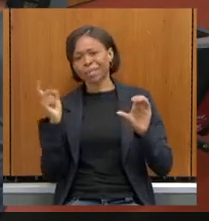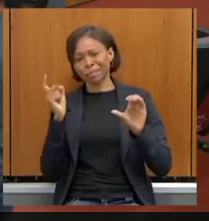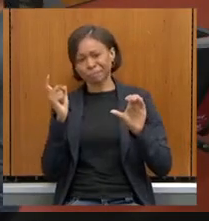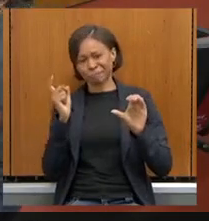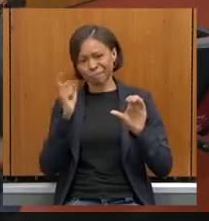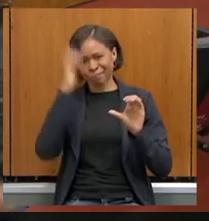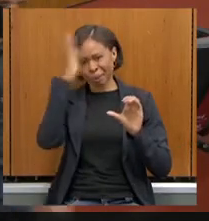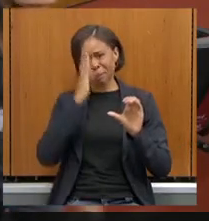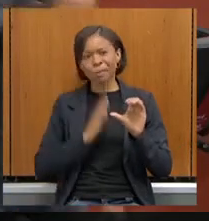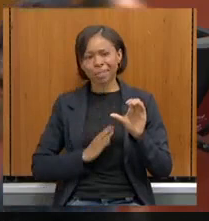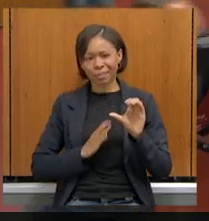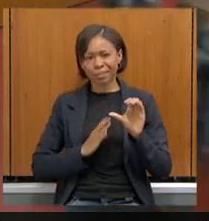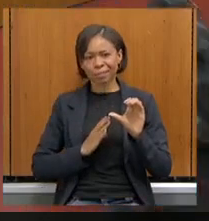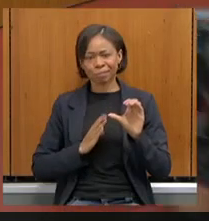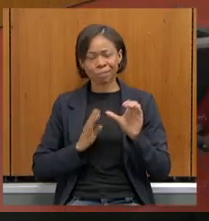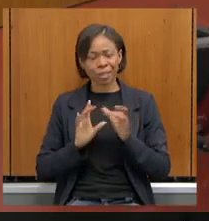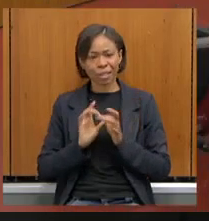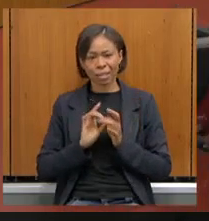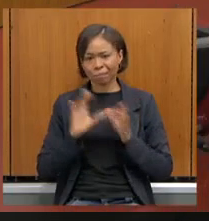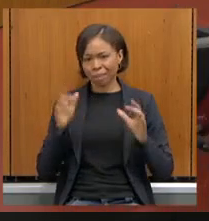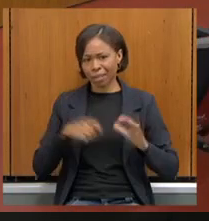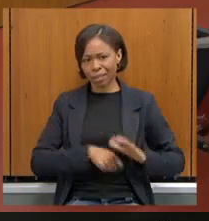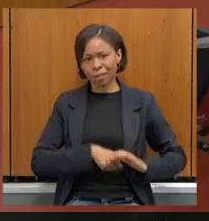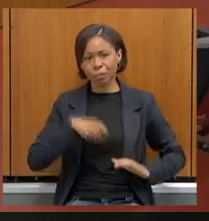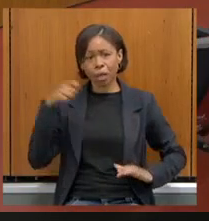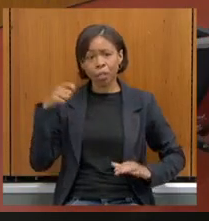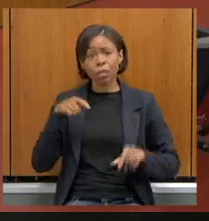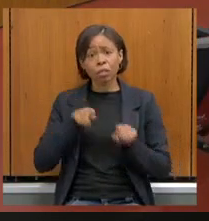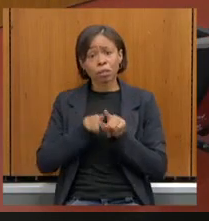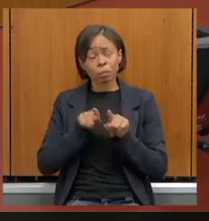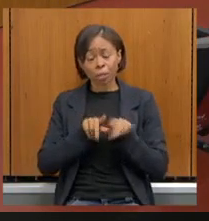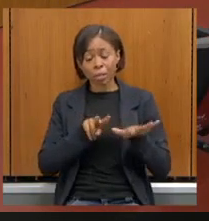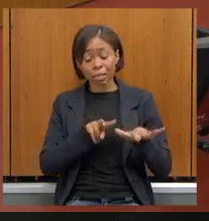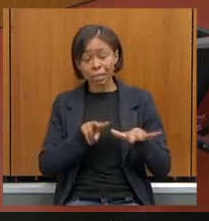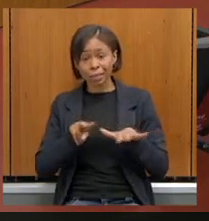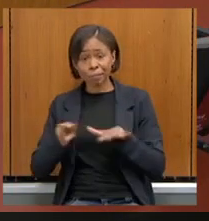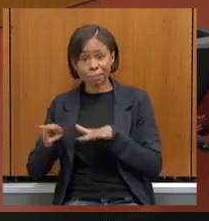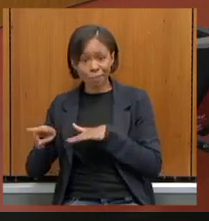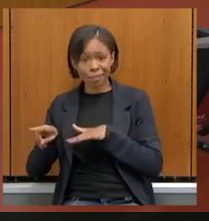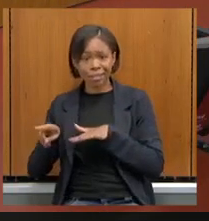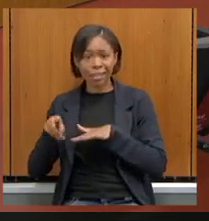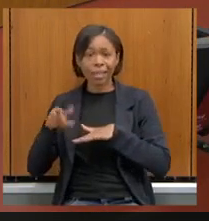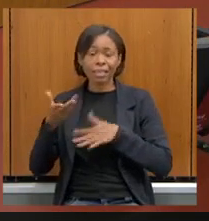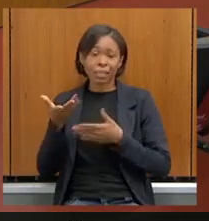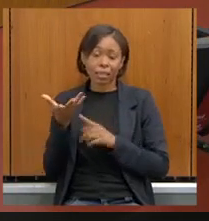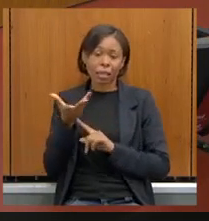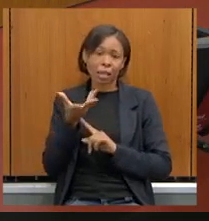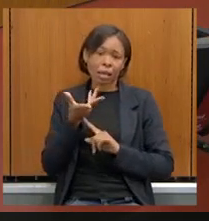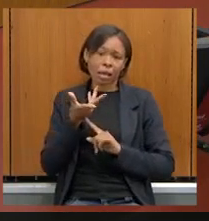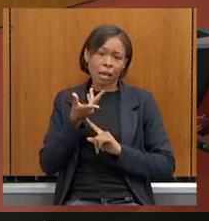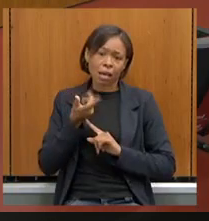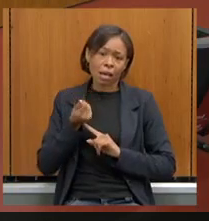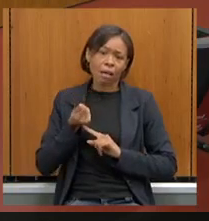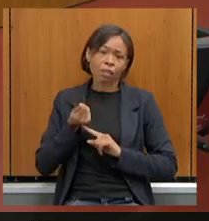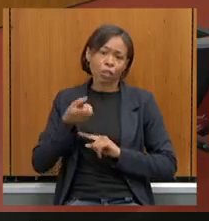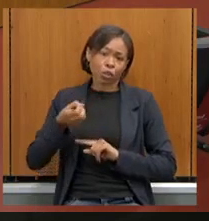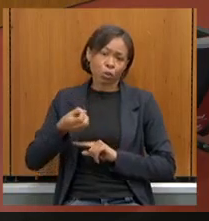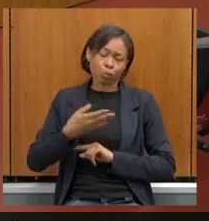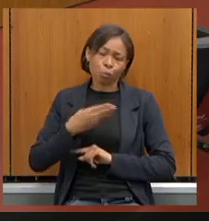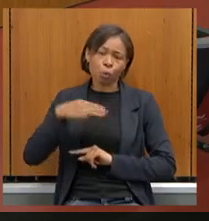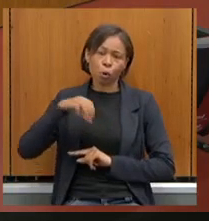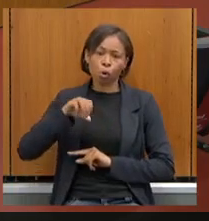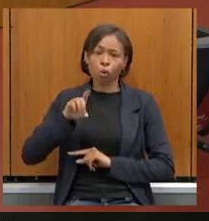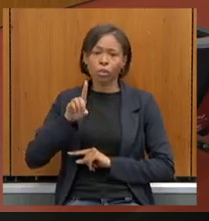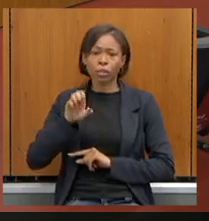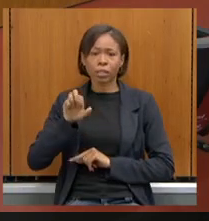da Semana de Arte Moderna, porque da Bossa Nova ao modernismo da Pampulha, ao próprio IFAM, ao próprio